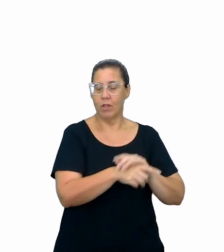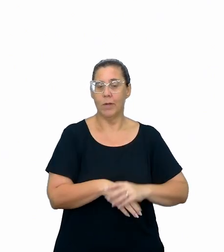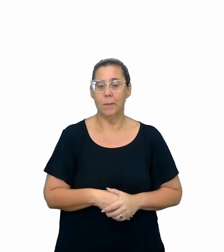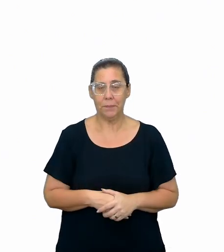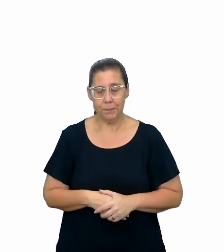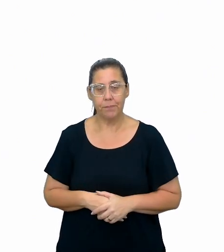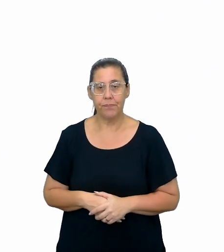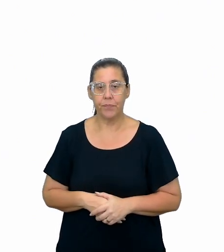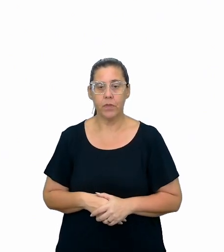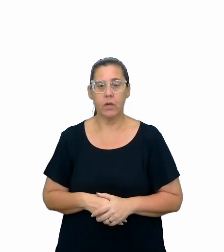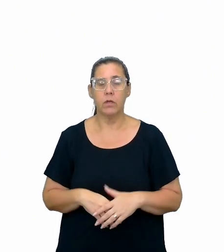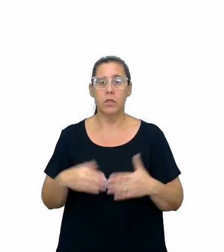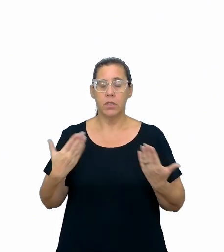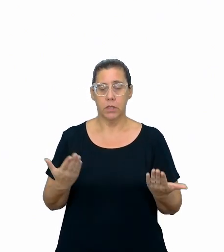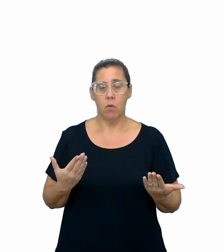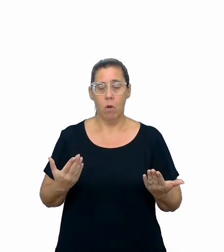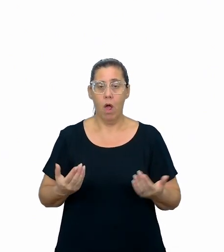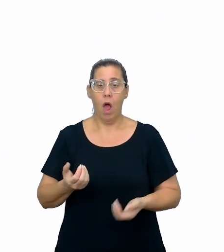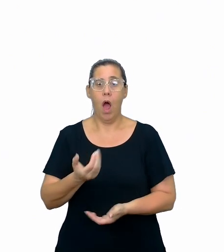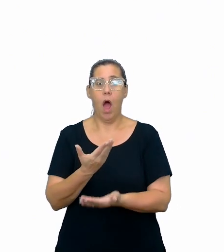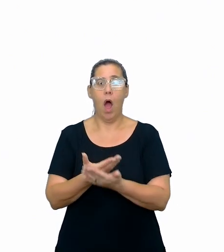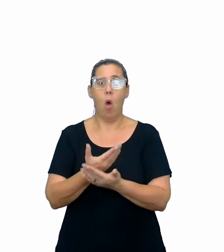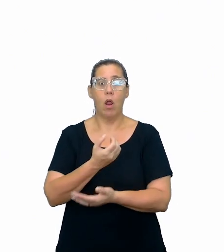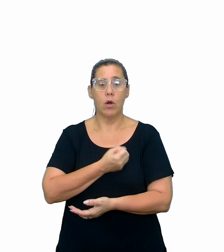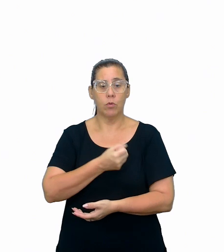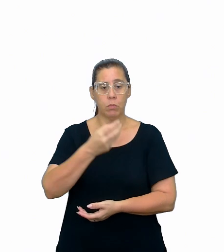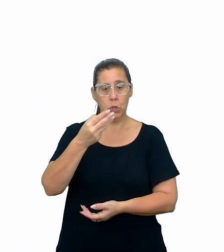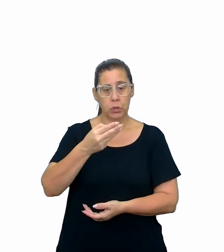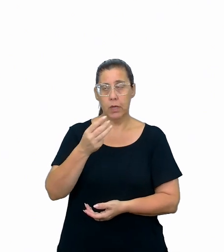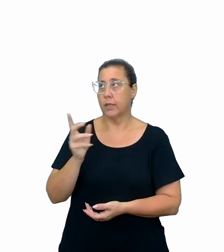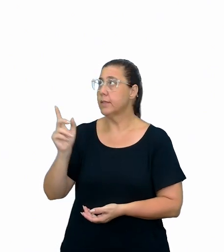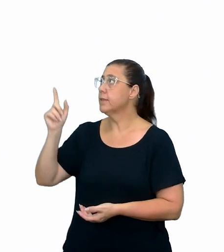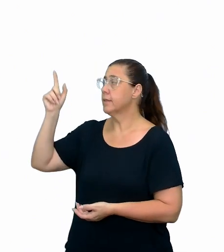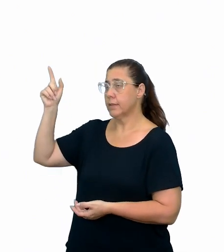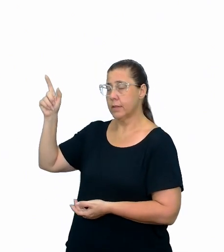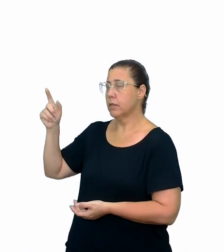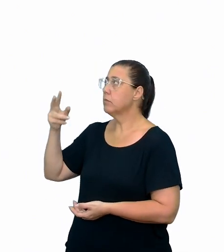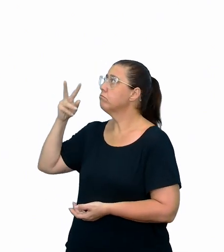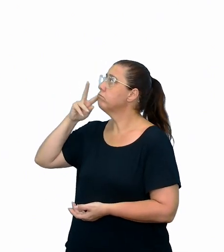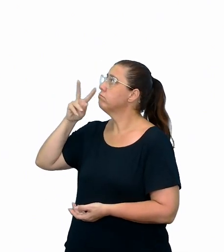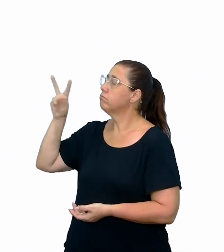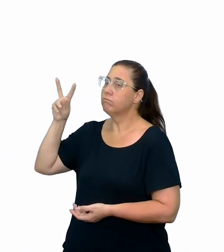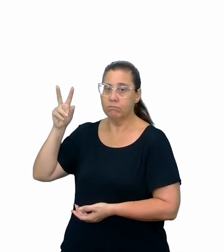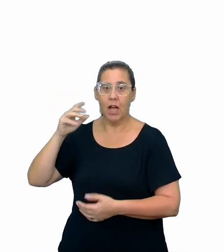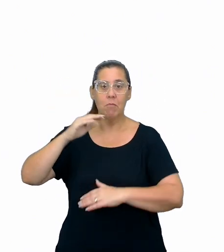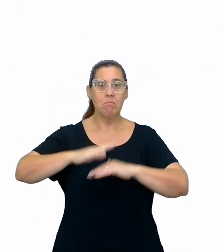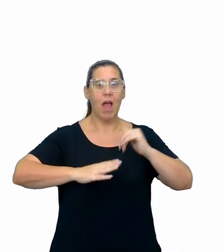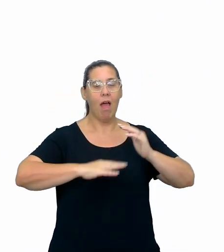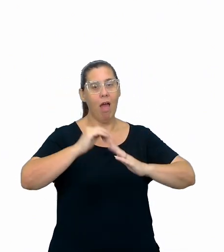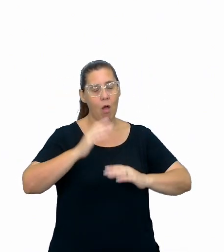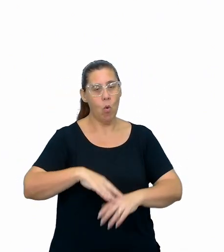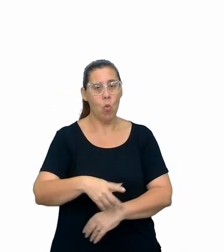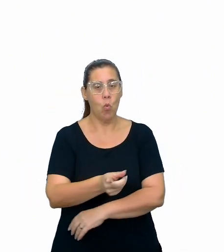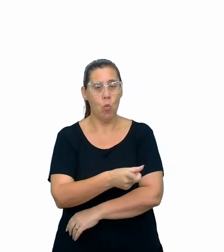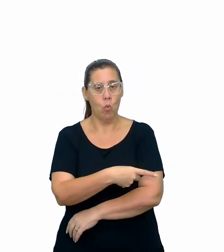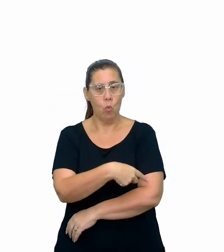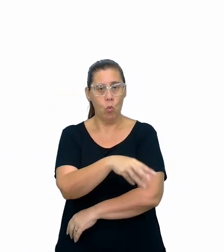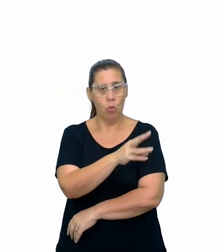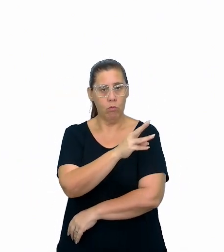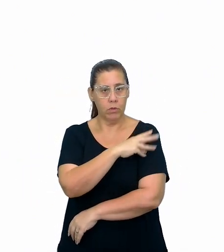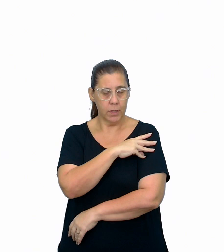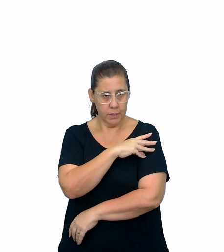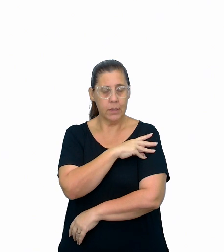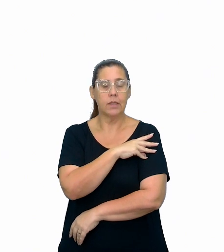Avançando, na aula 3, nós vamos observar a habilidade do ensino fundamental do